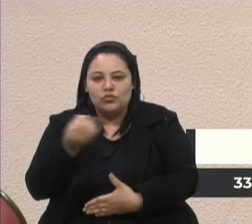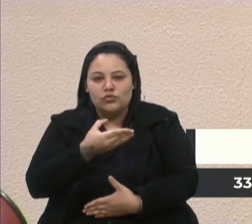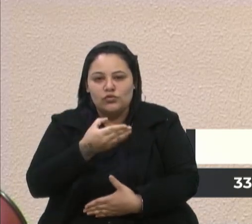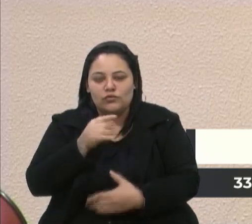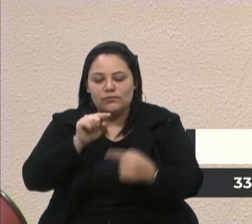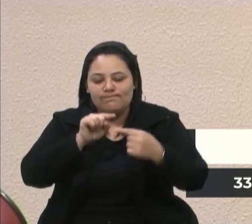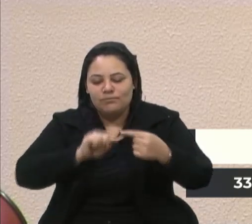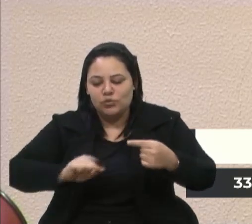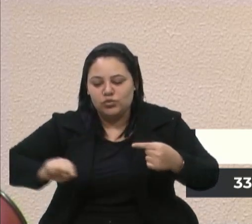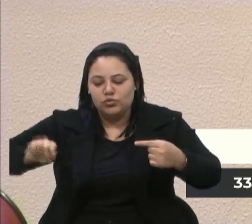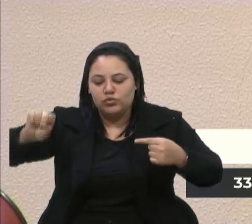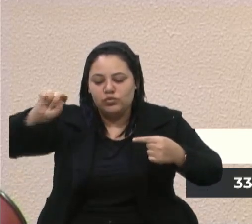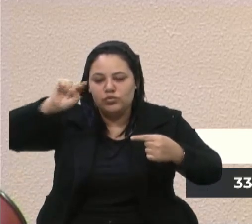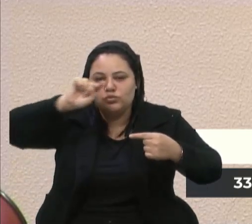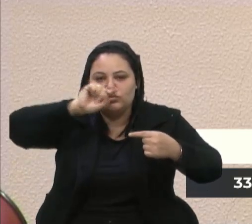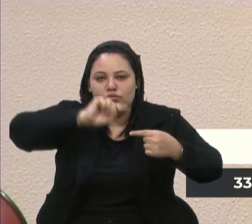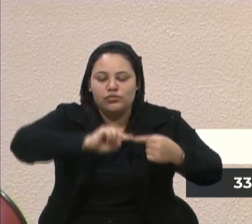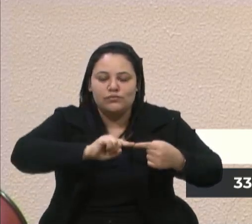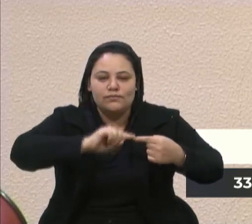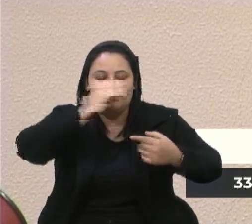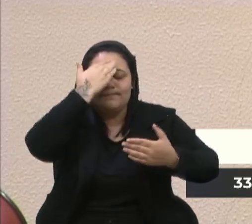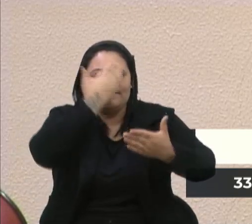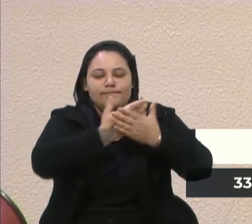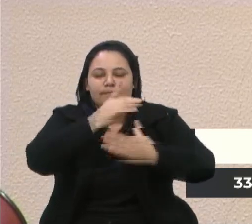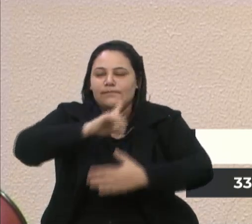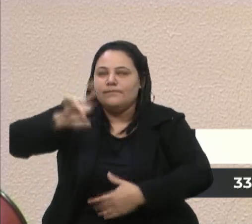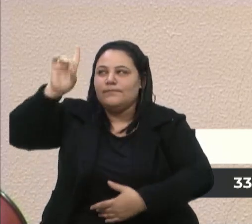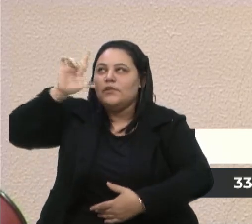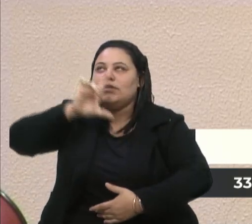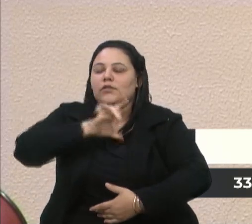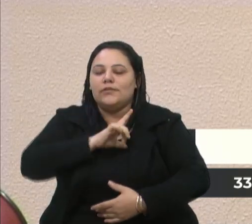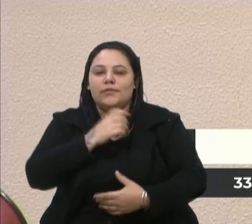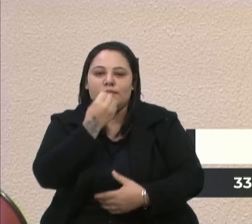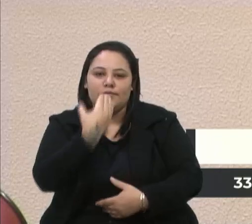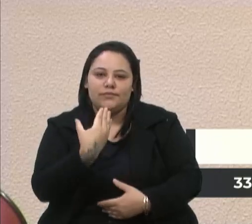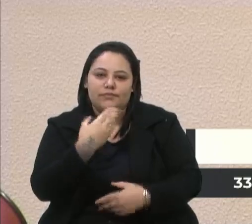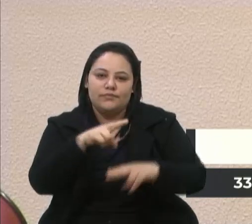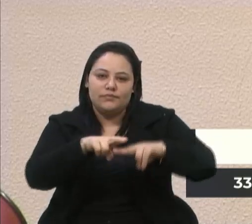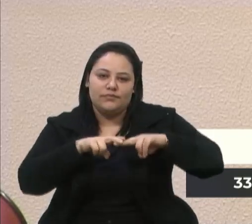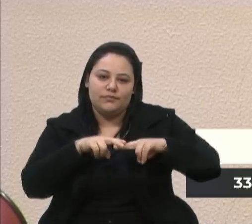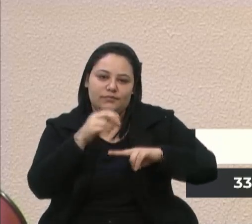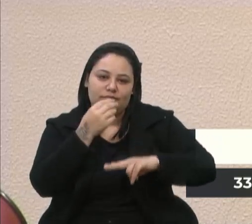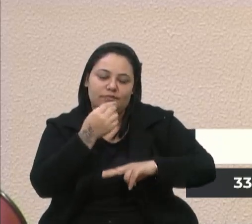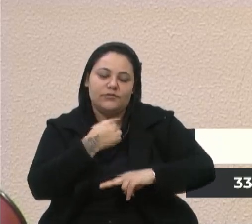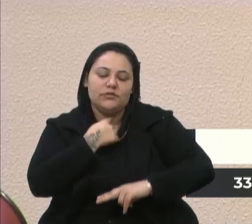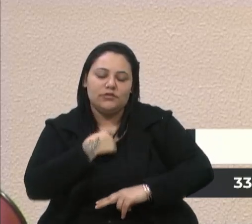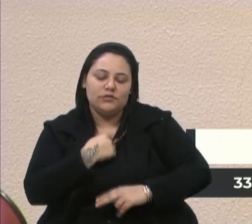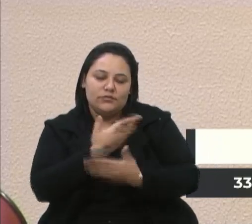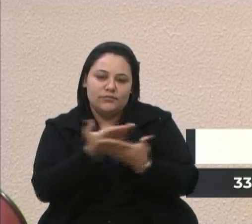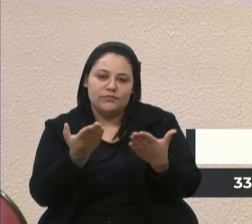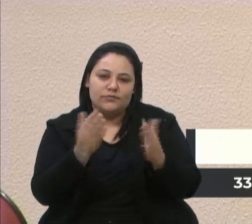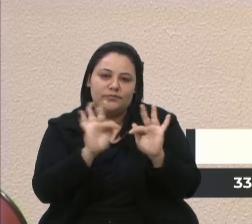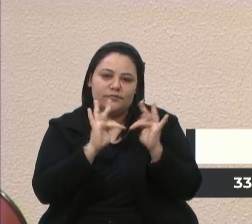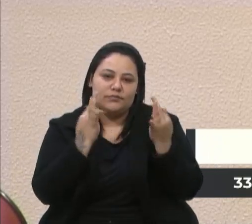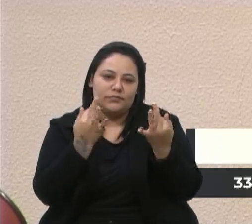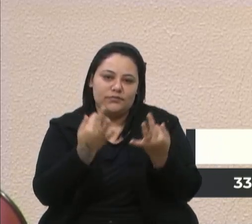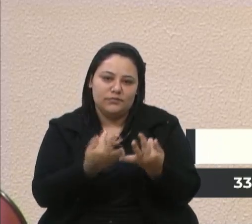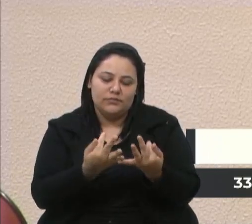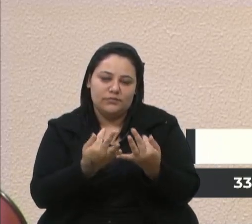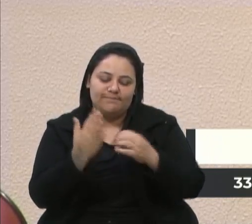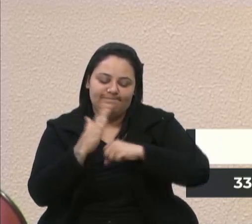Deus, a sua infinita bondade, por isso desejamos aos familiares e amigos serenidade e